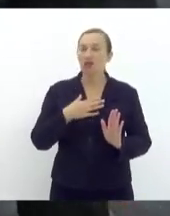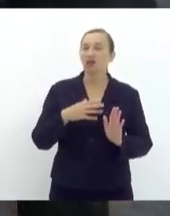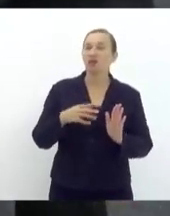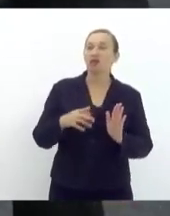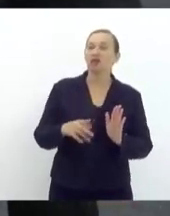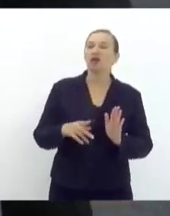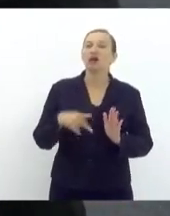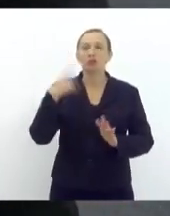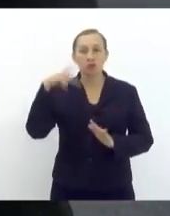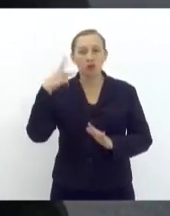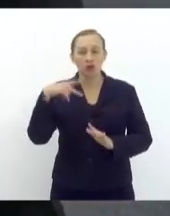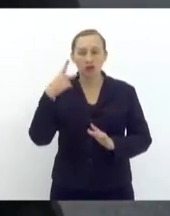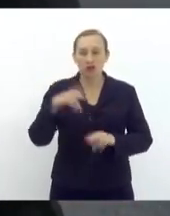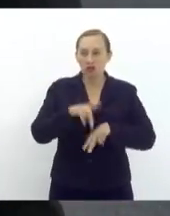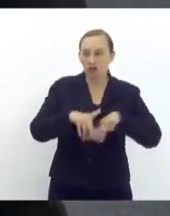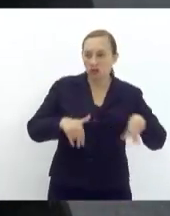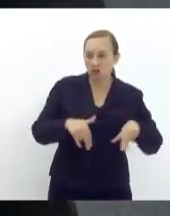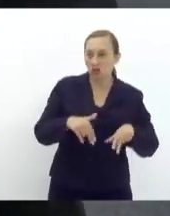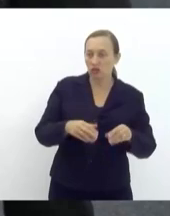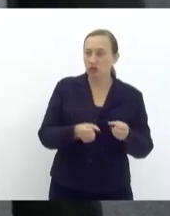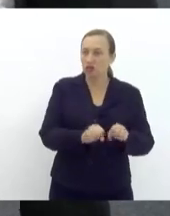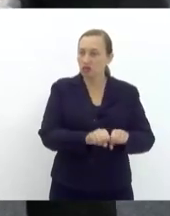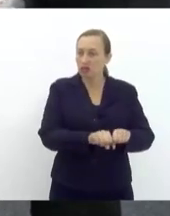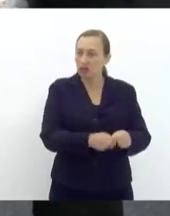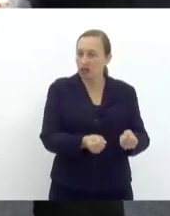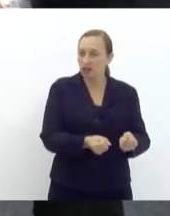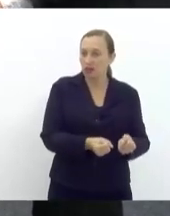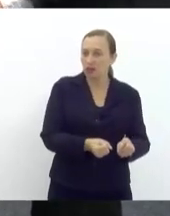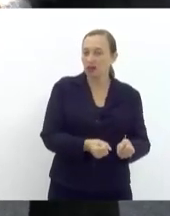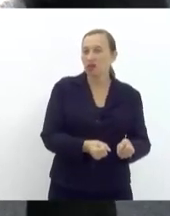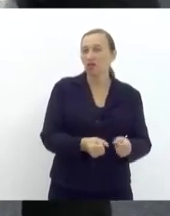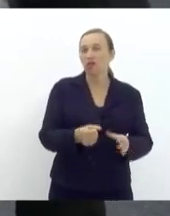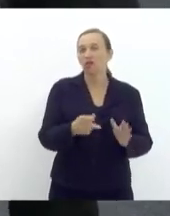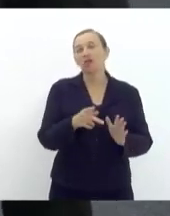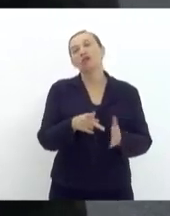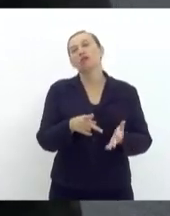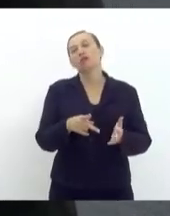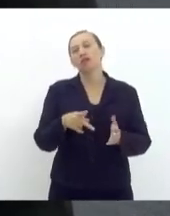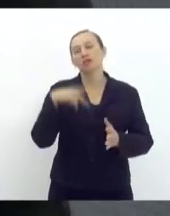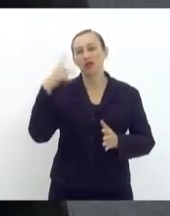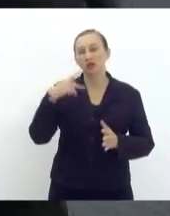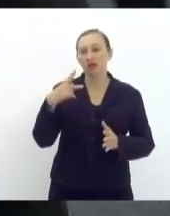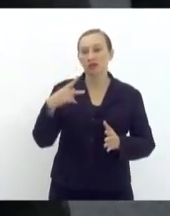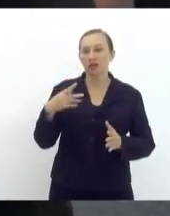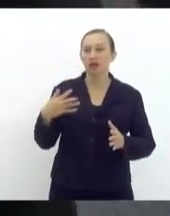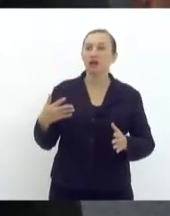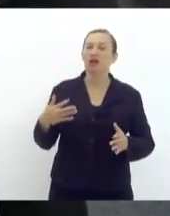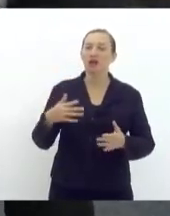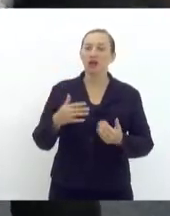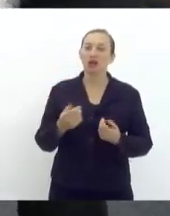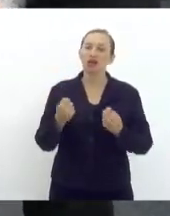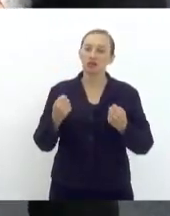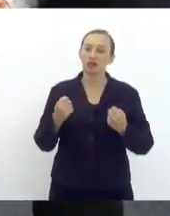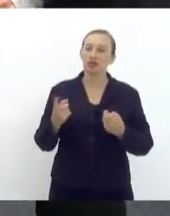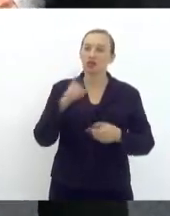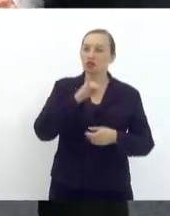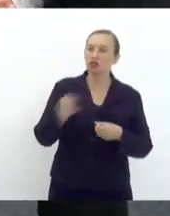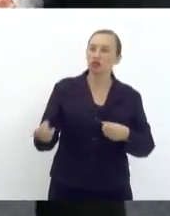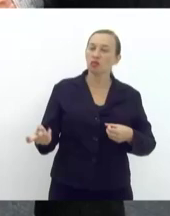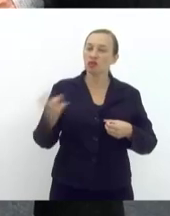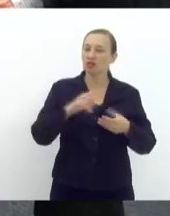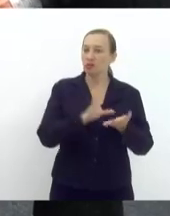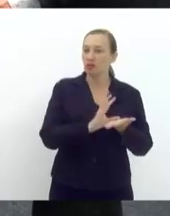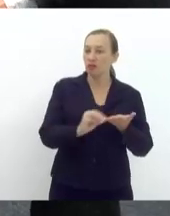de gênero como quebra de couro parlamentar e portanto tramita nessa casa eu espero que um dia a gente possa votar aqui no plenário